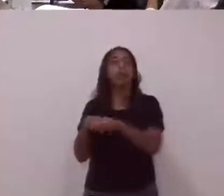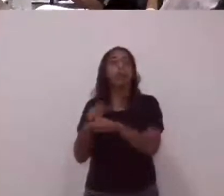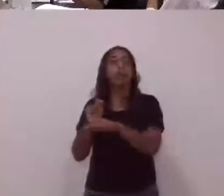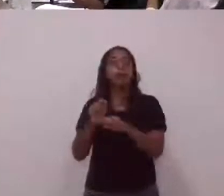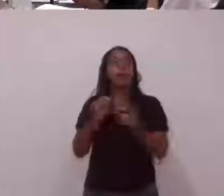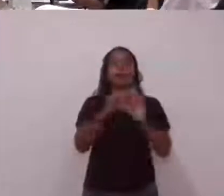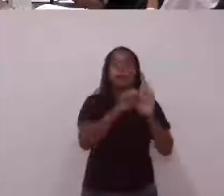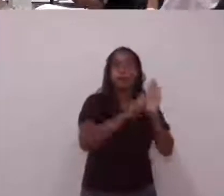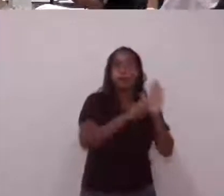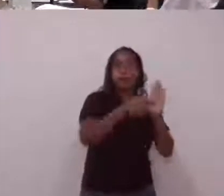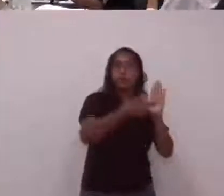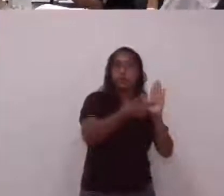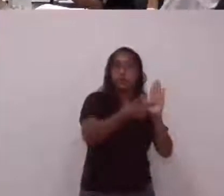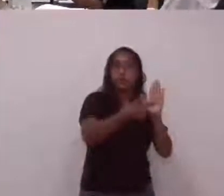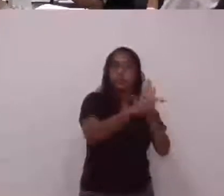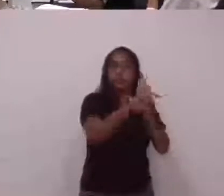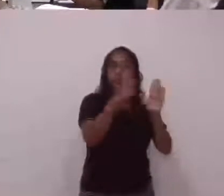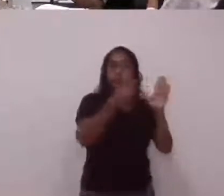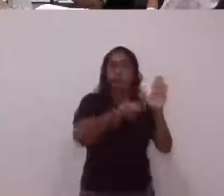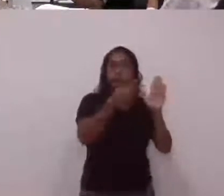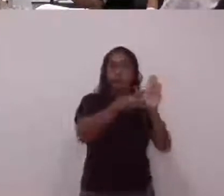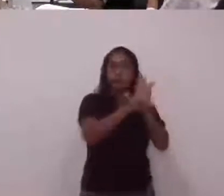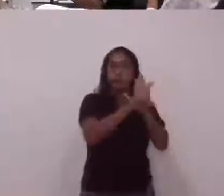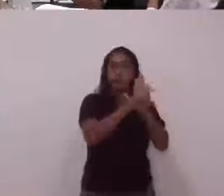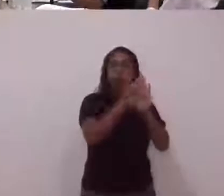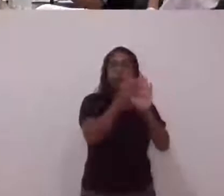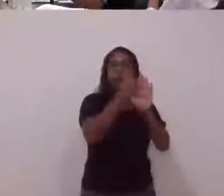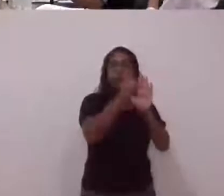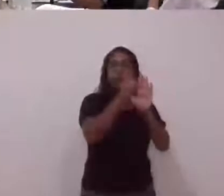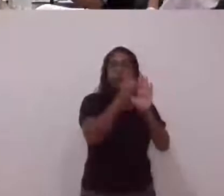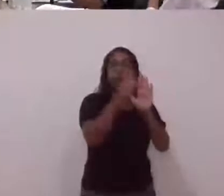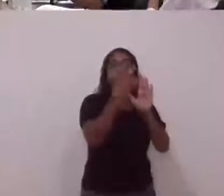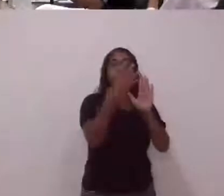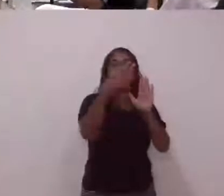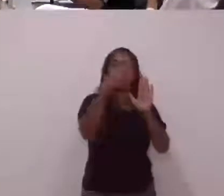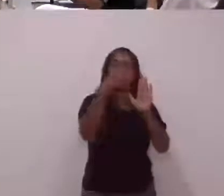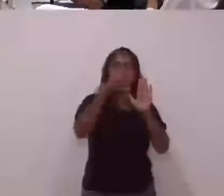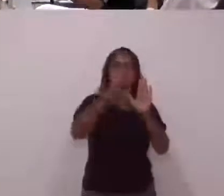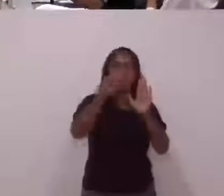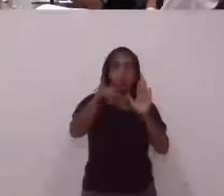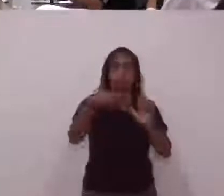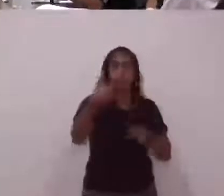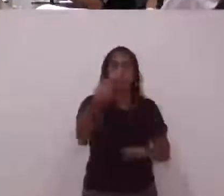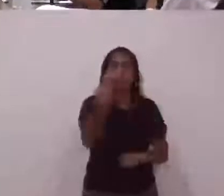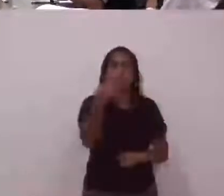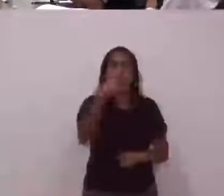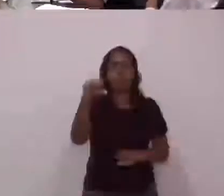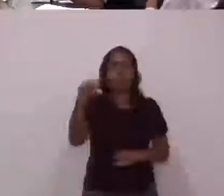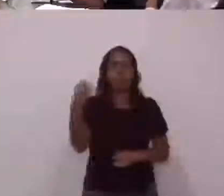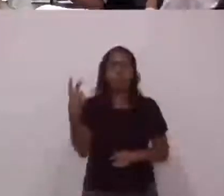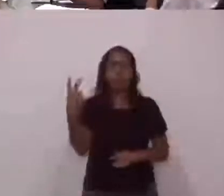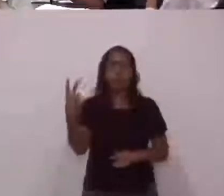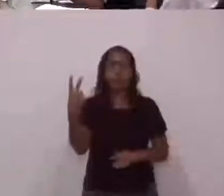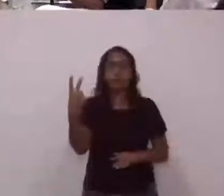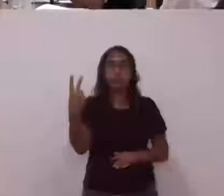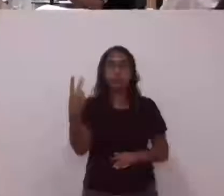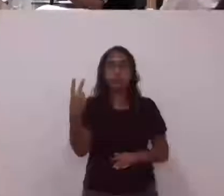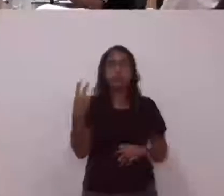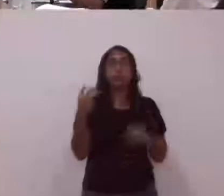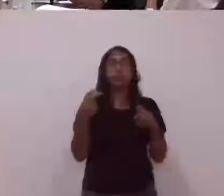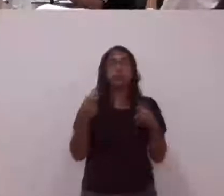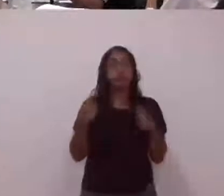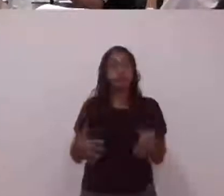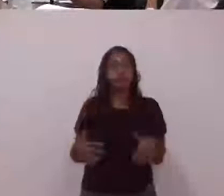no artigo 12, inciso 2, da lei nº 8.429, de 1992, na quantidade